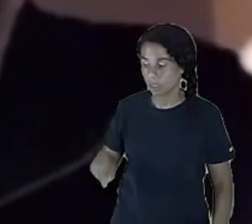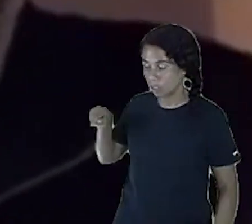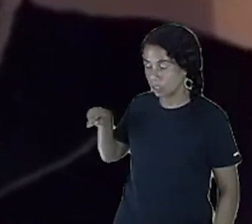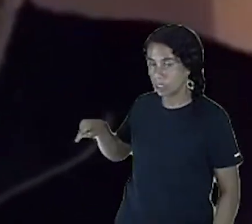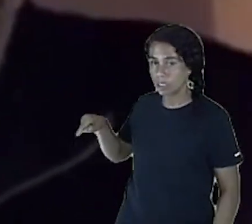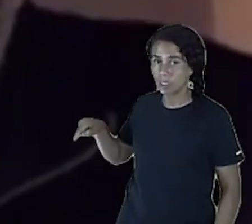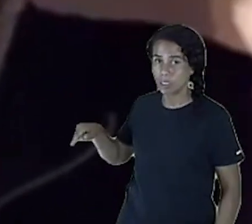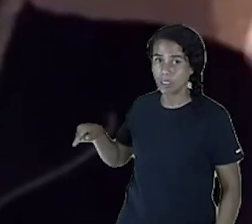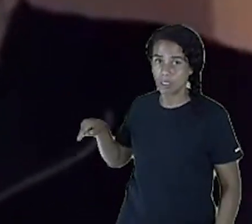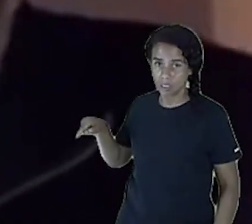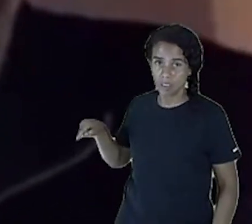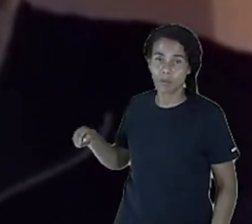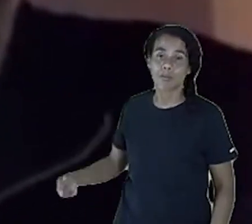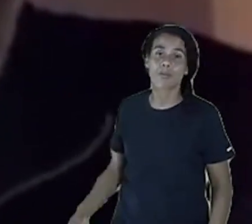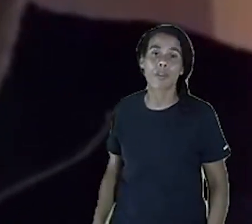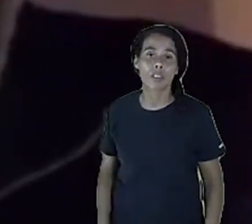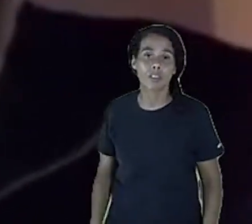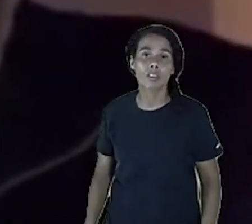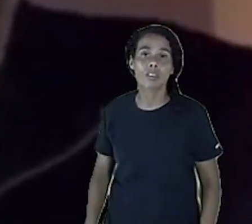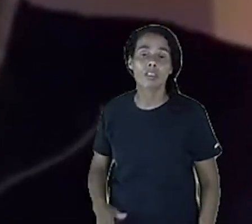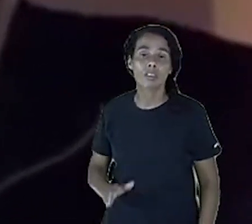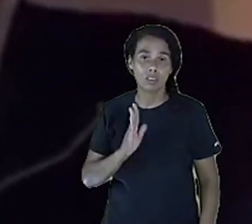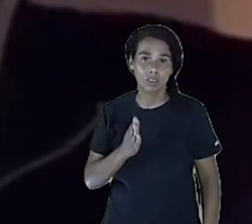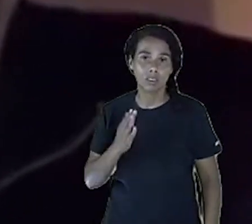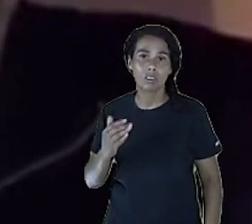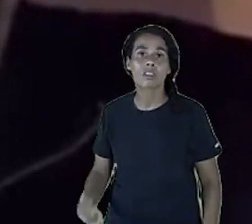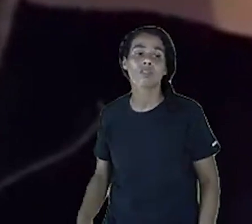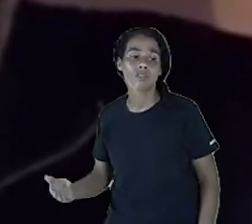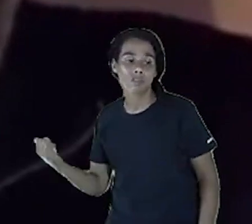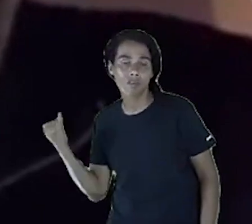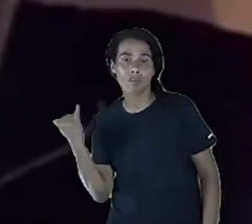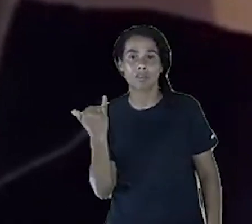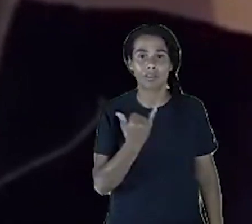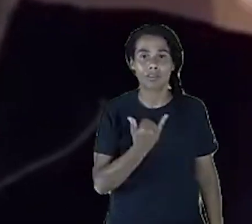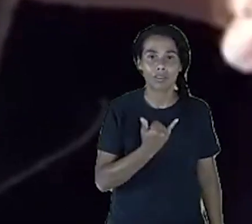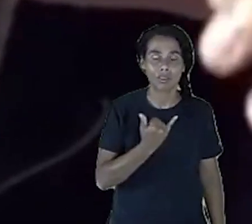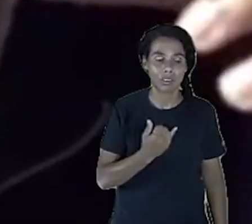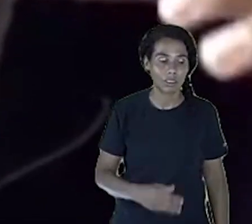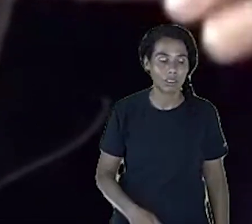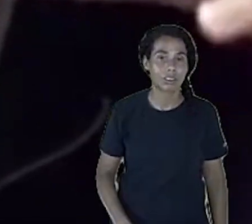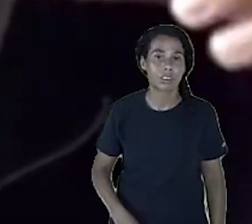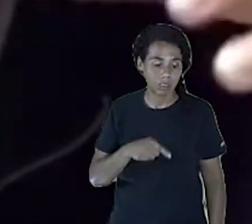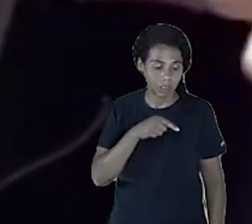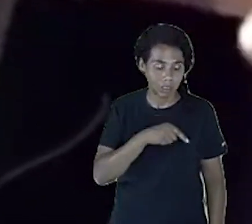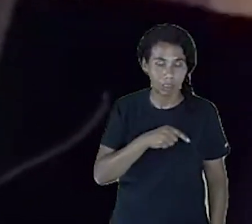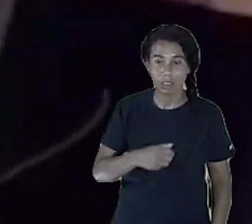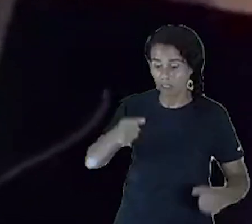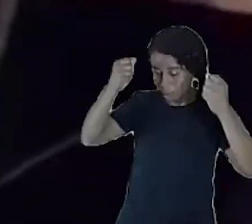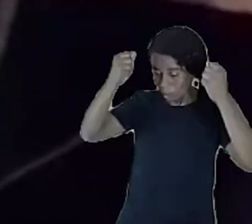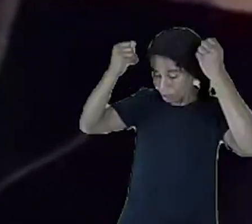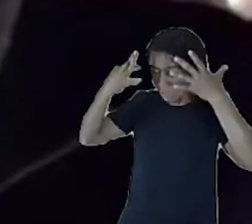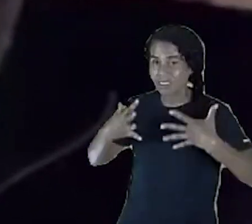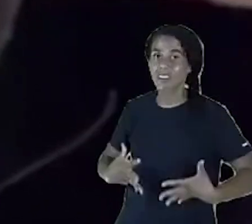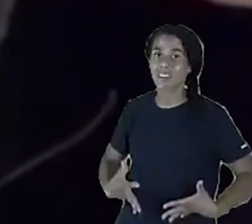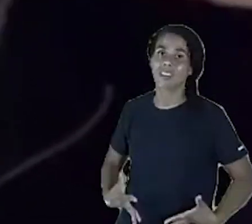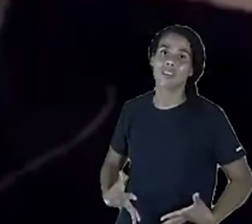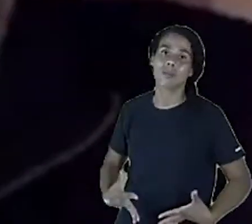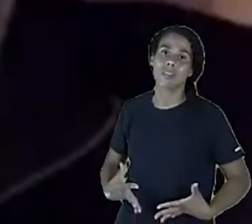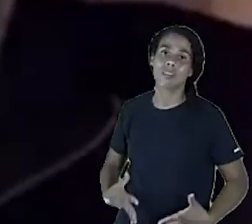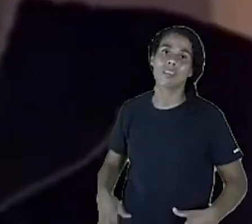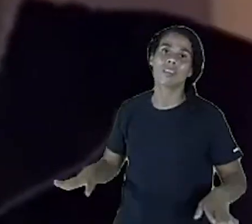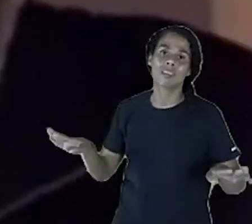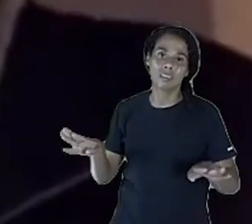nossas orações também para aqueles que já têm